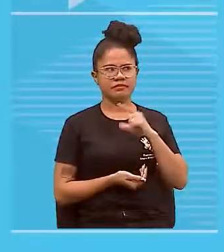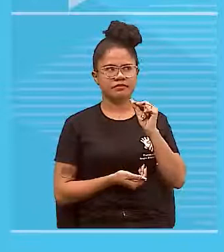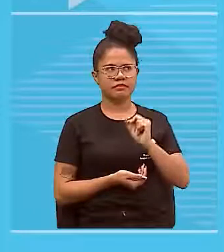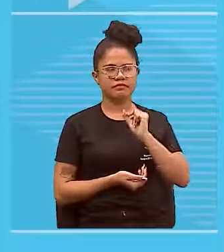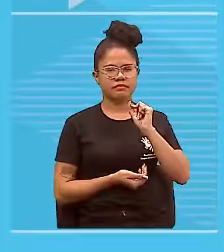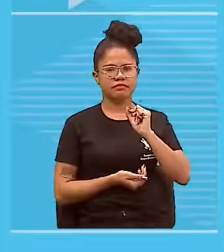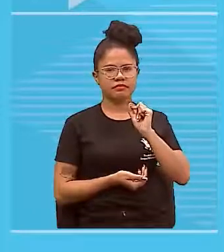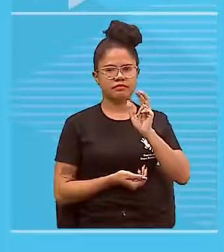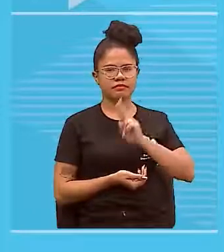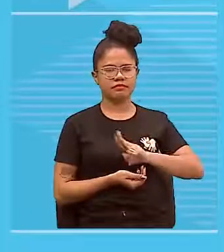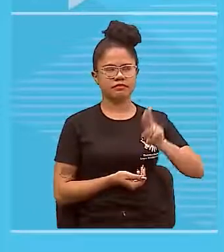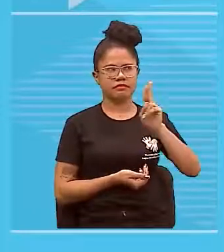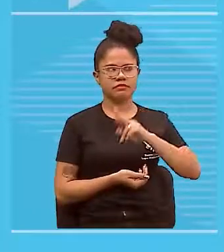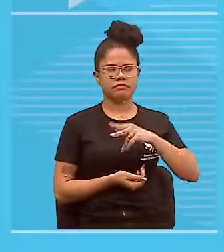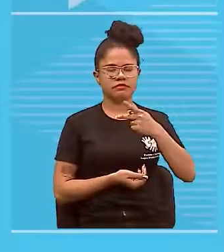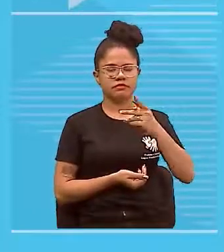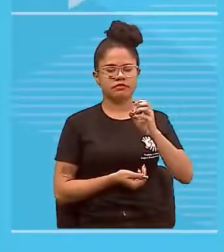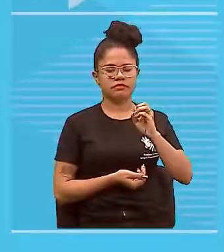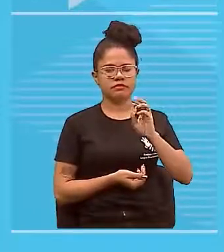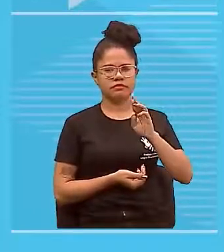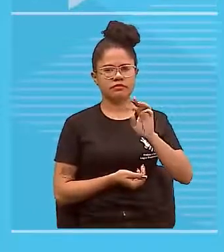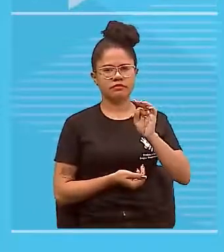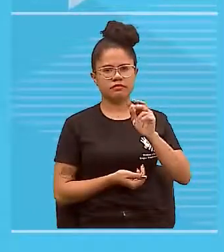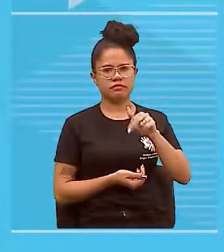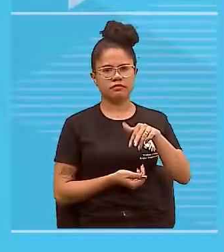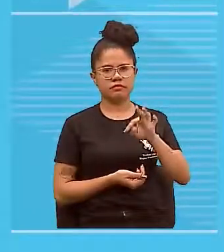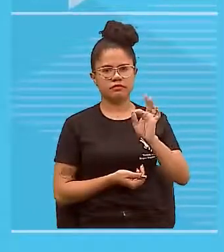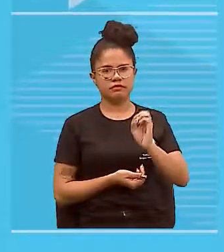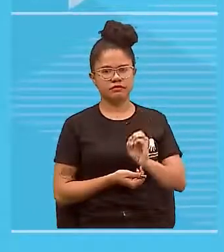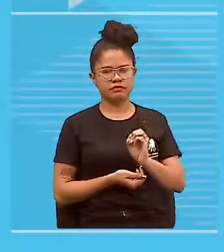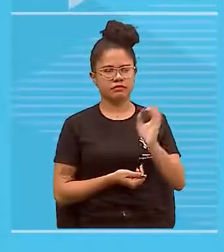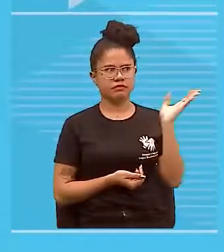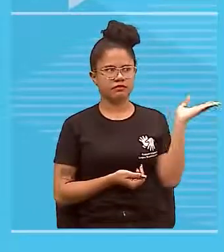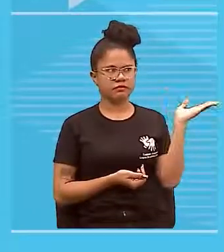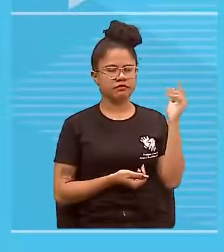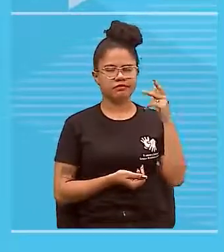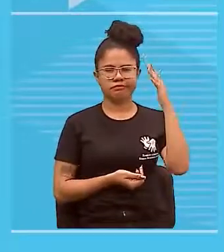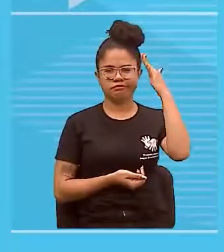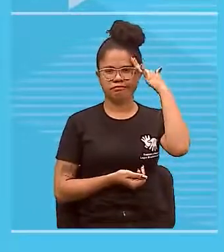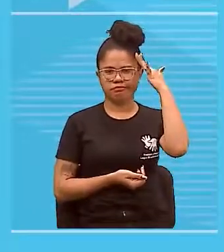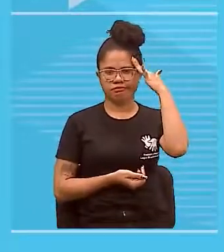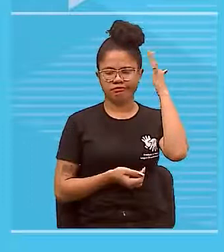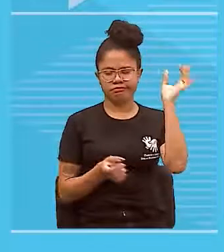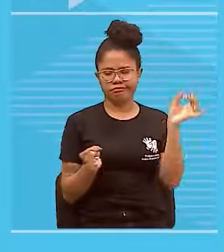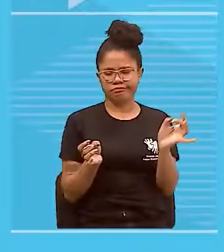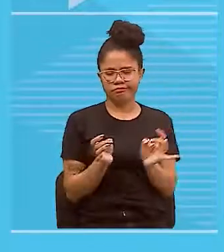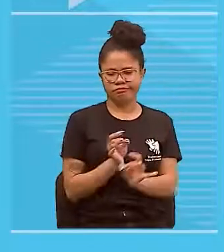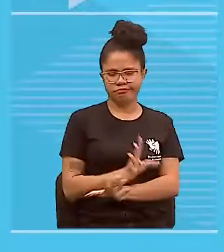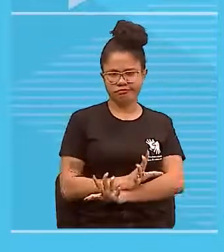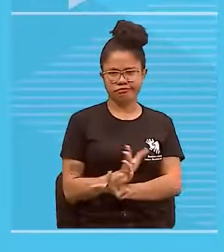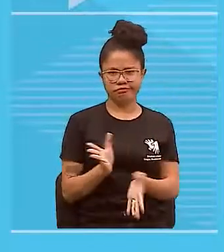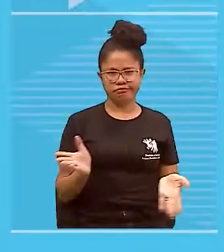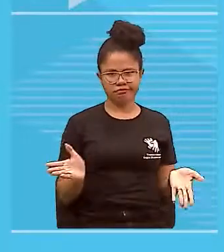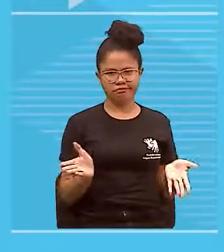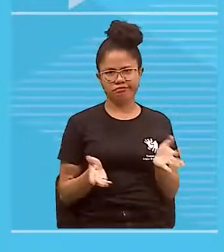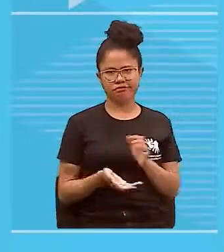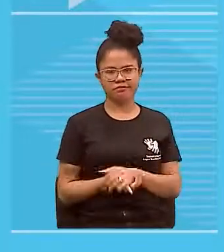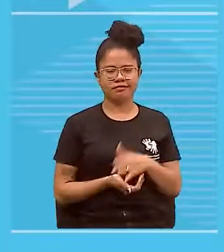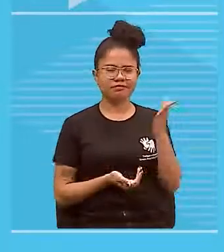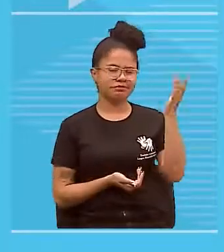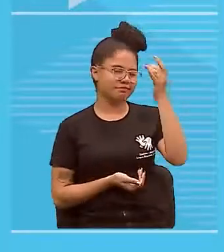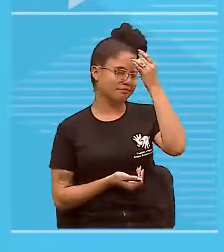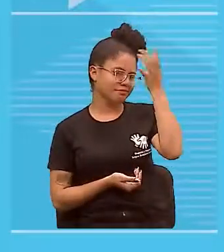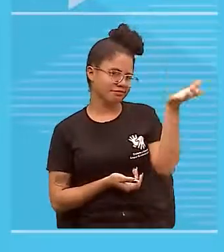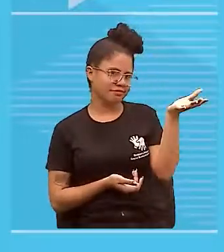do portanto uma ideia de conclusão né não é professor também foi fácil